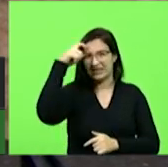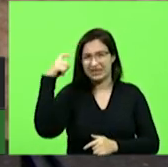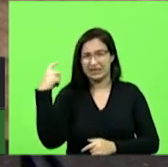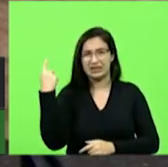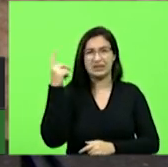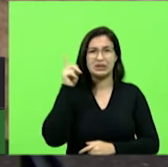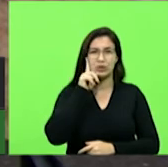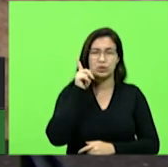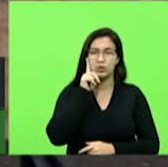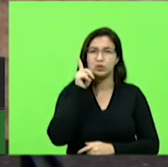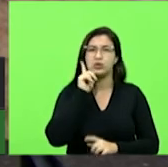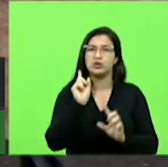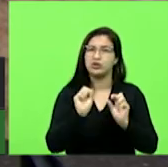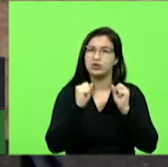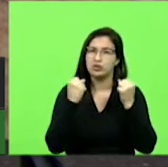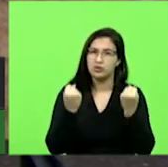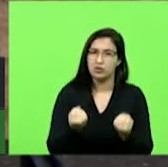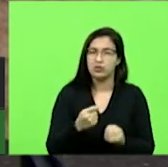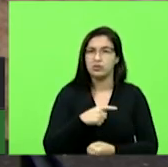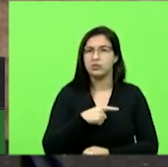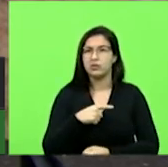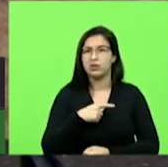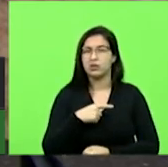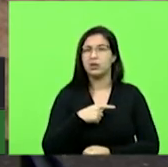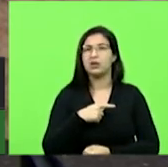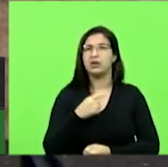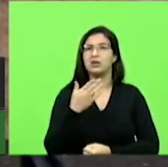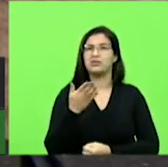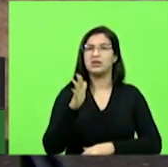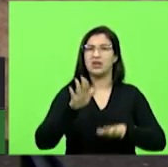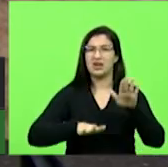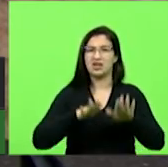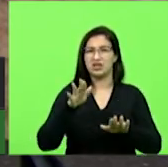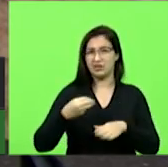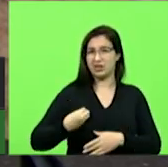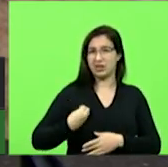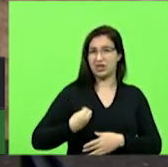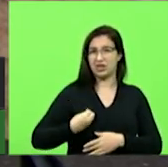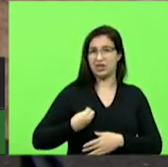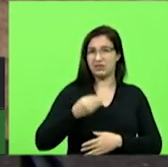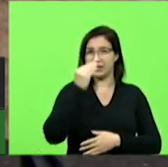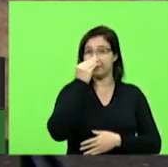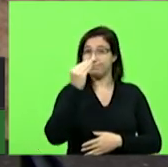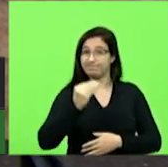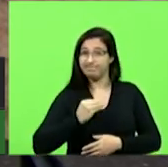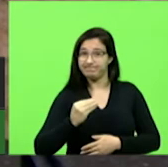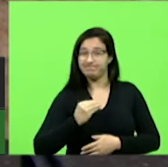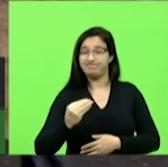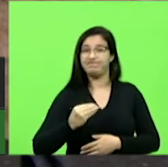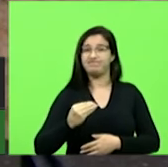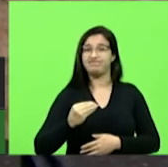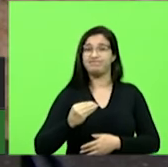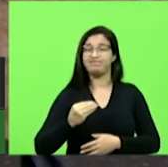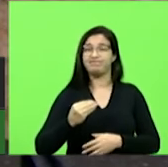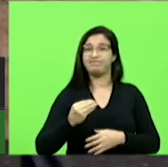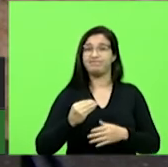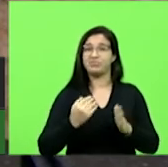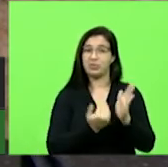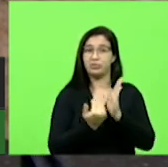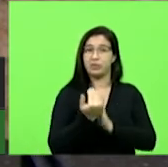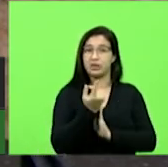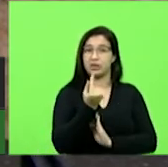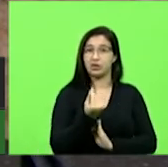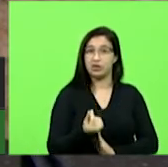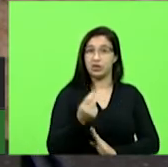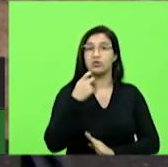você se esforça, você abre mão de sua própria vida para poder pessoal, para poder fazer esse dinheiro gerar. Nessa sexta-feira agora